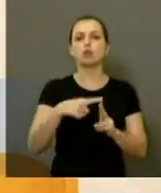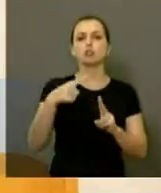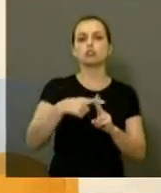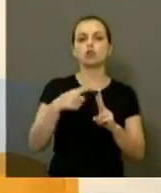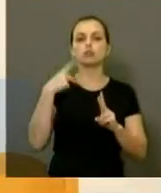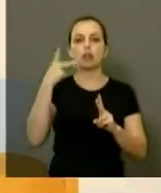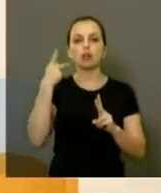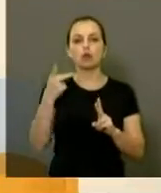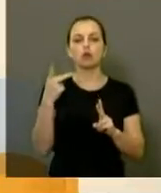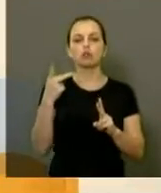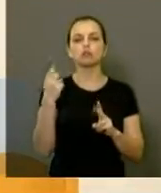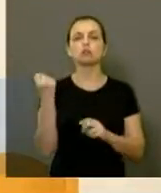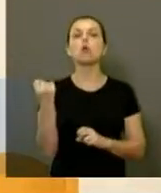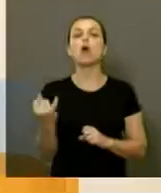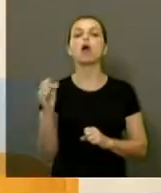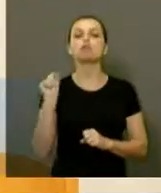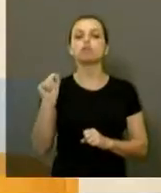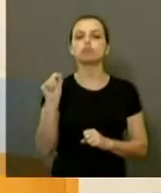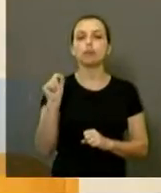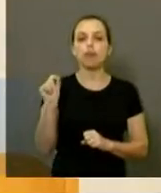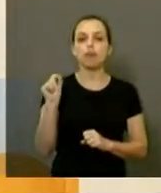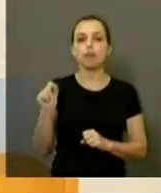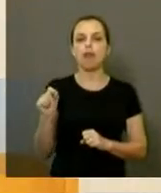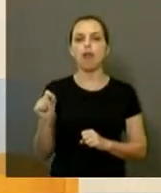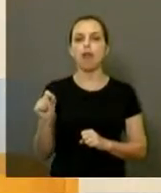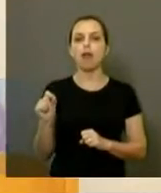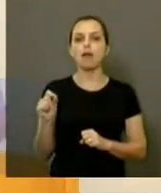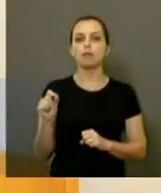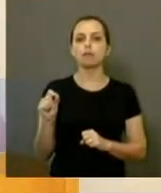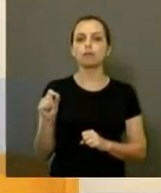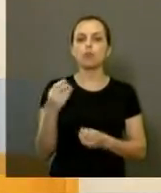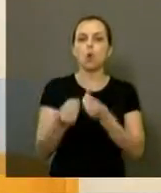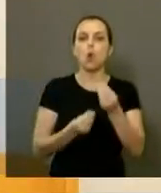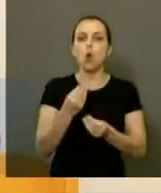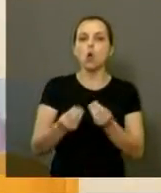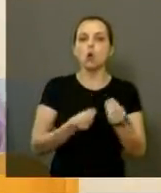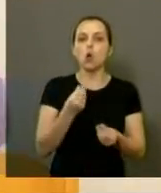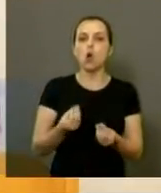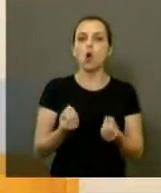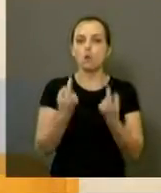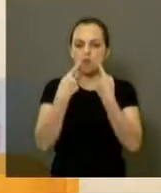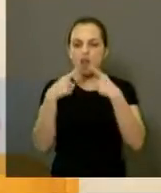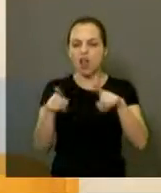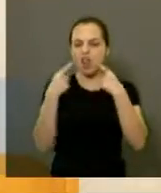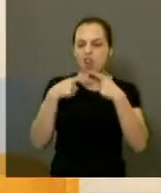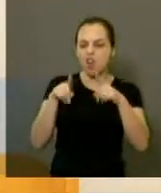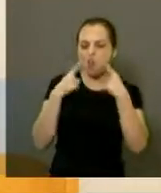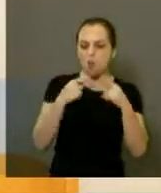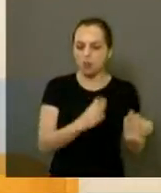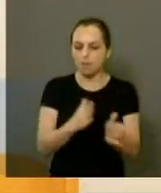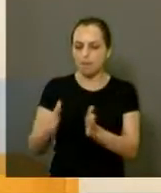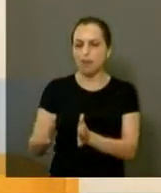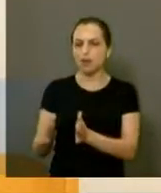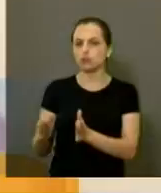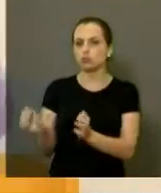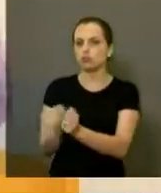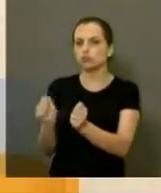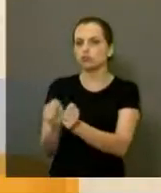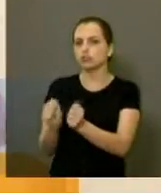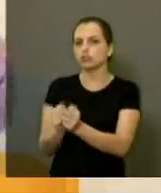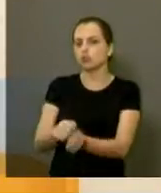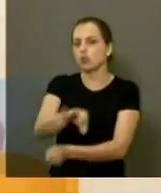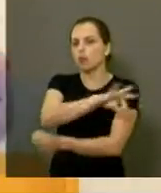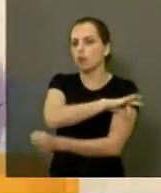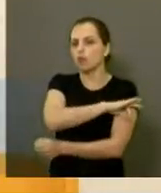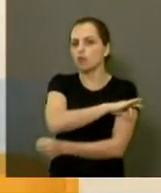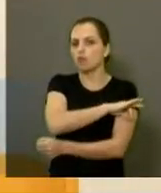vereadores? E quais argumentos Vossa Excelência tem para acusá-los de, no período que esteve do lado do prefeito, ter